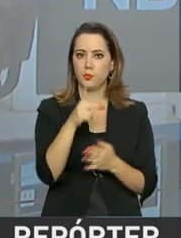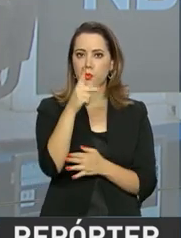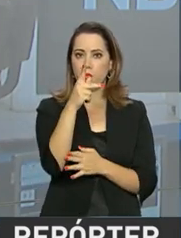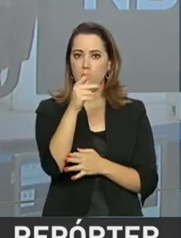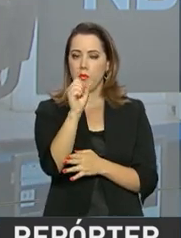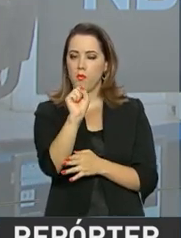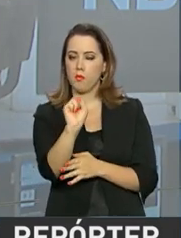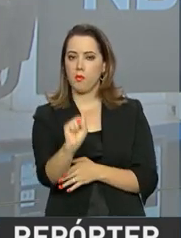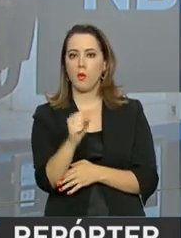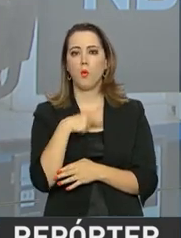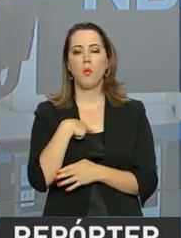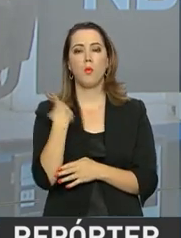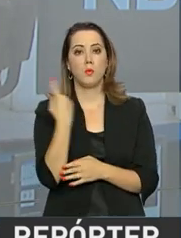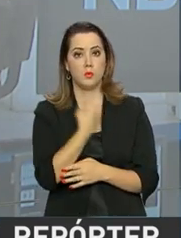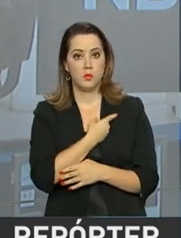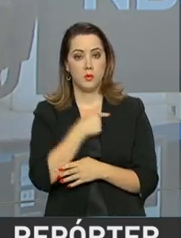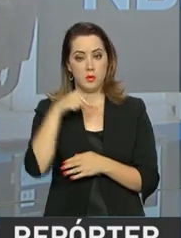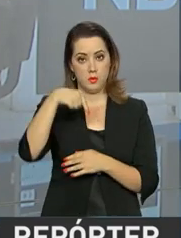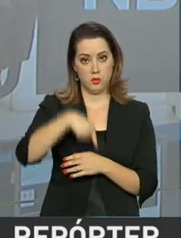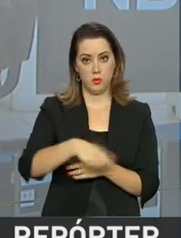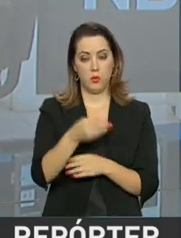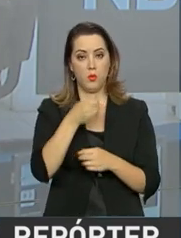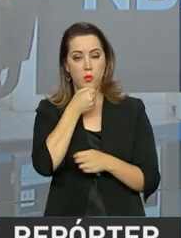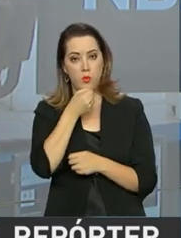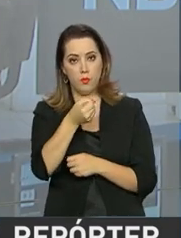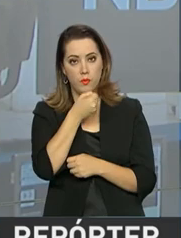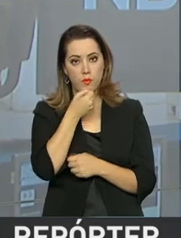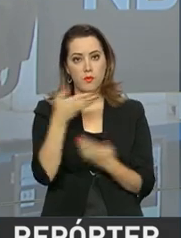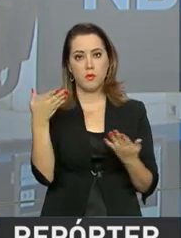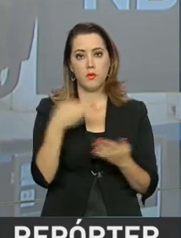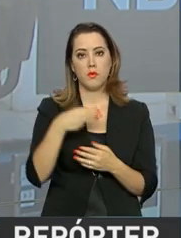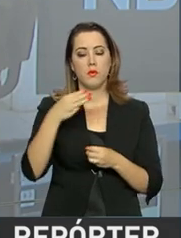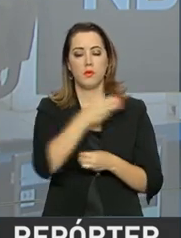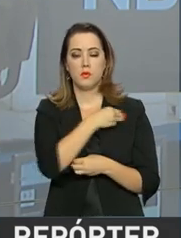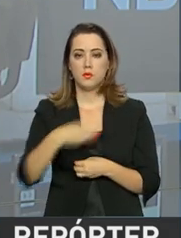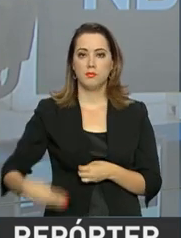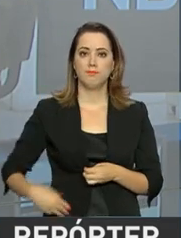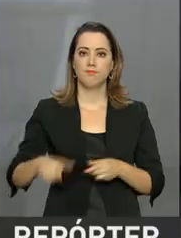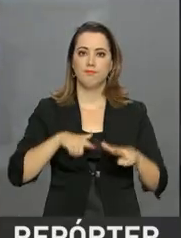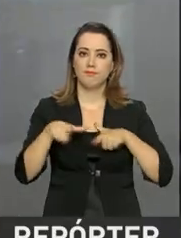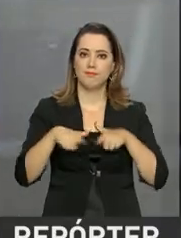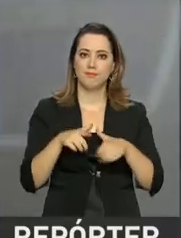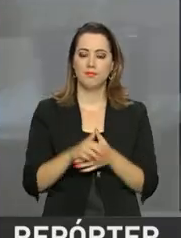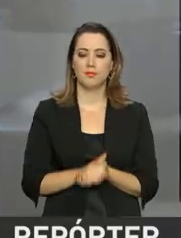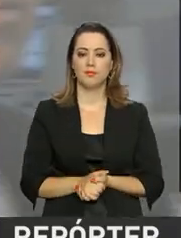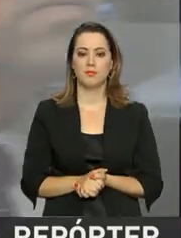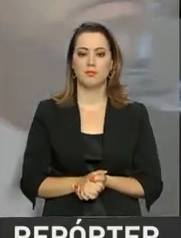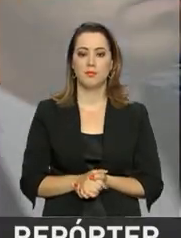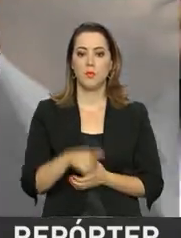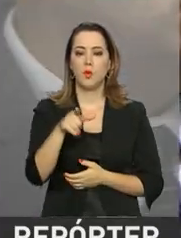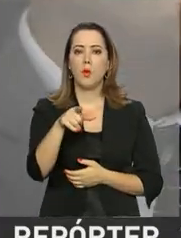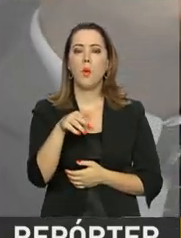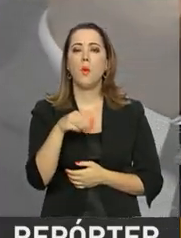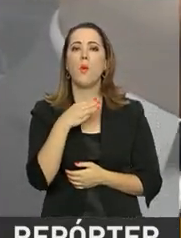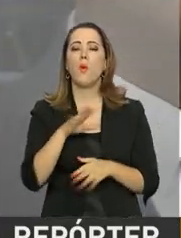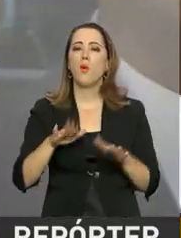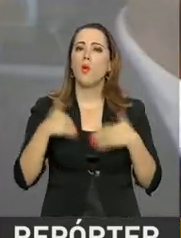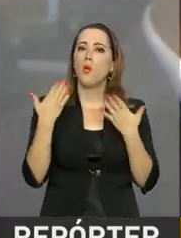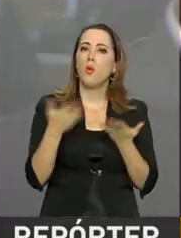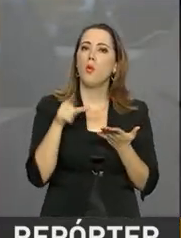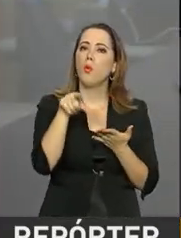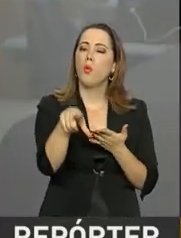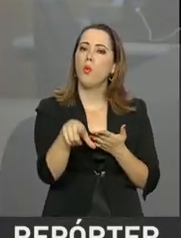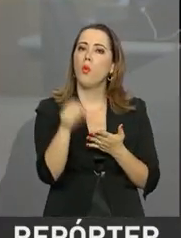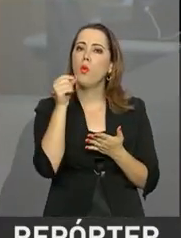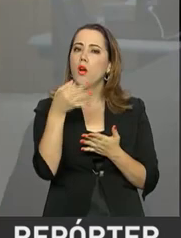conversou com exclusividade com o ministro do trabalho Ronaldo Nogueira Ministro Qual que é a dica que